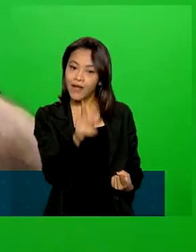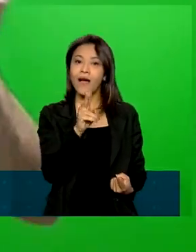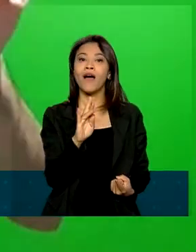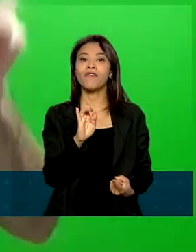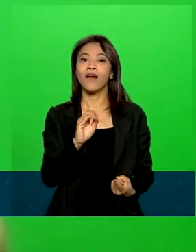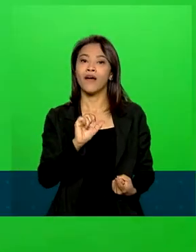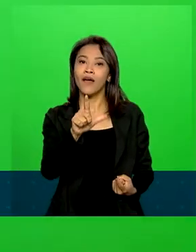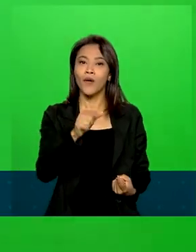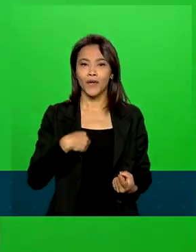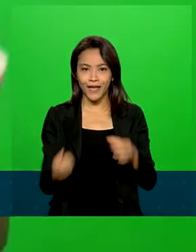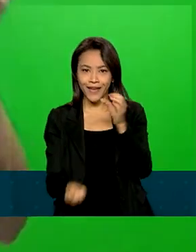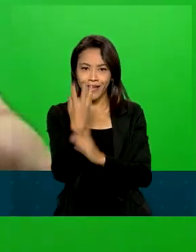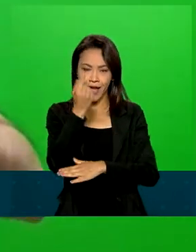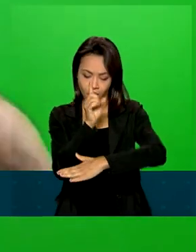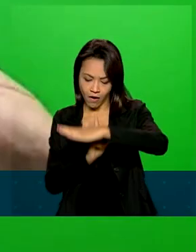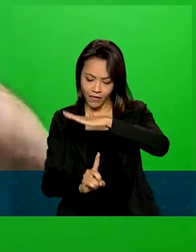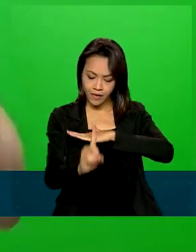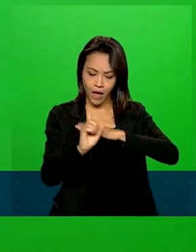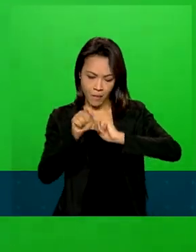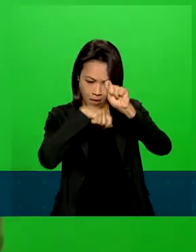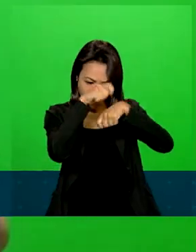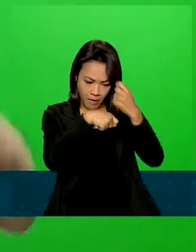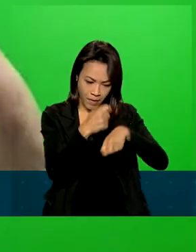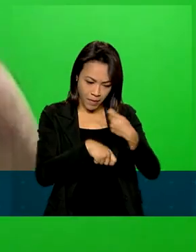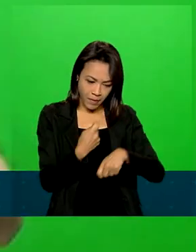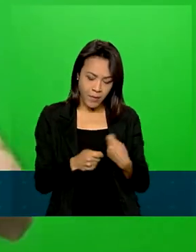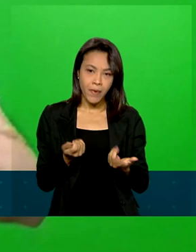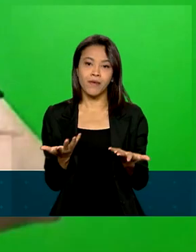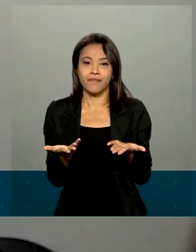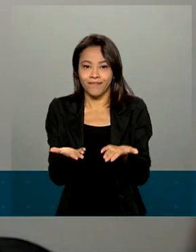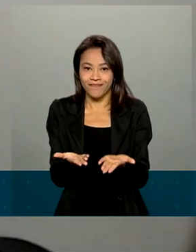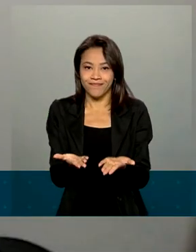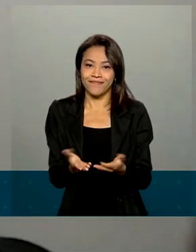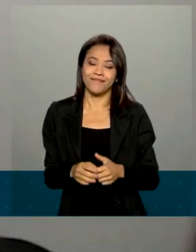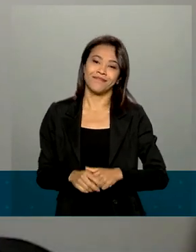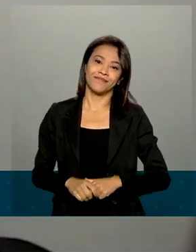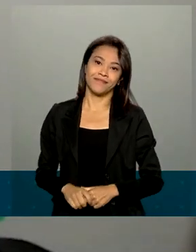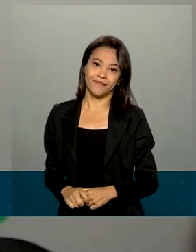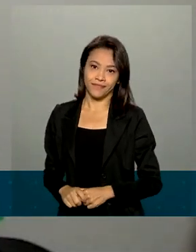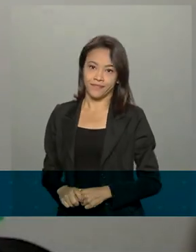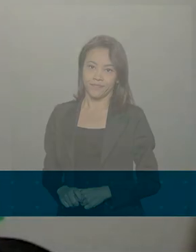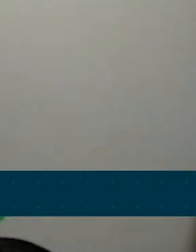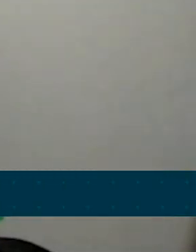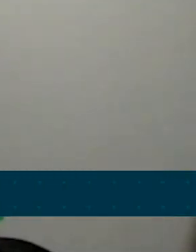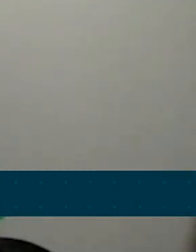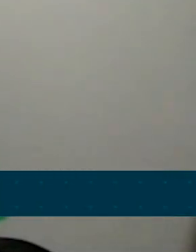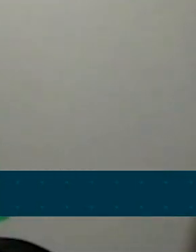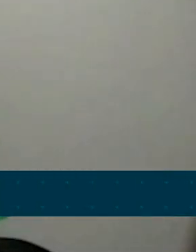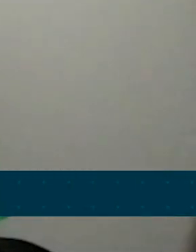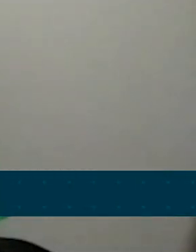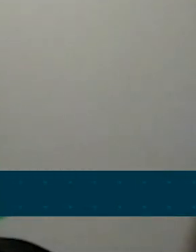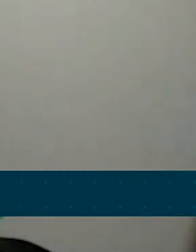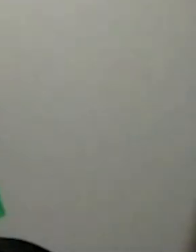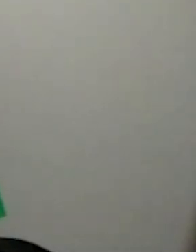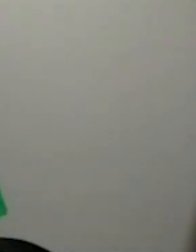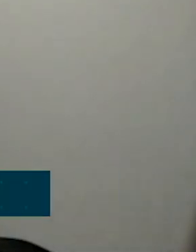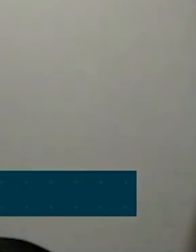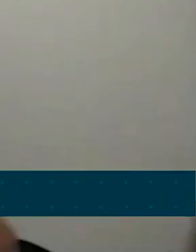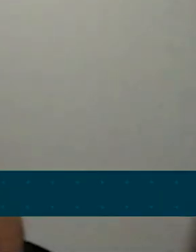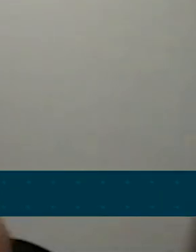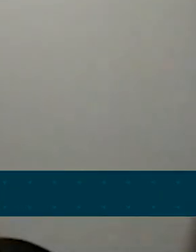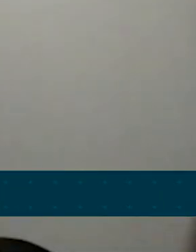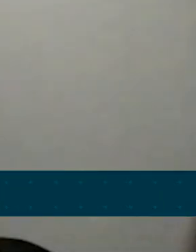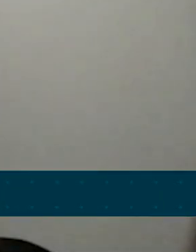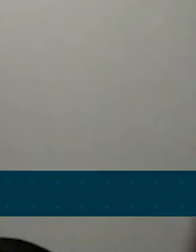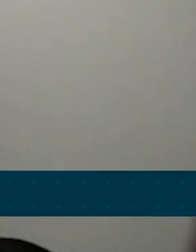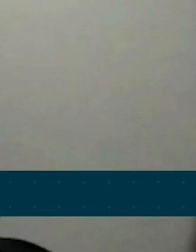criar animações dos avatares que reproduzem os sinais em Libras. Oi, meu nome é Lucas e este é o meu sinal. Crio